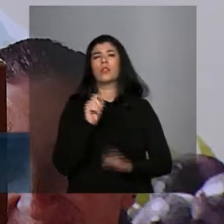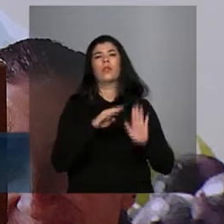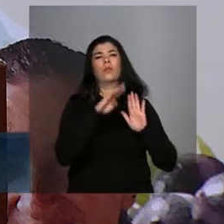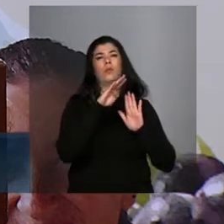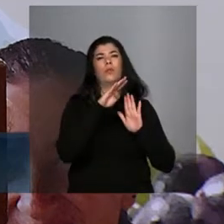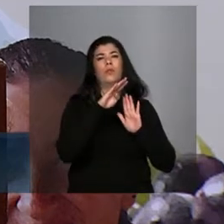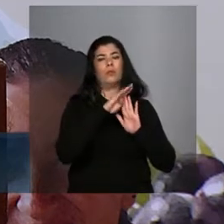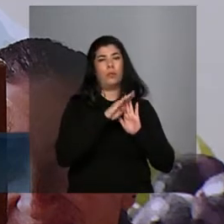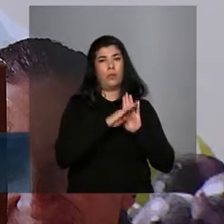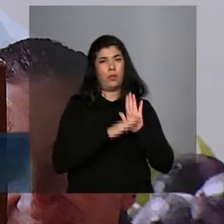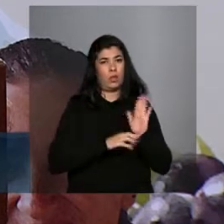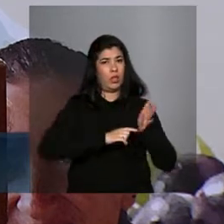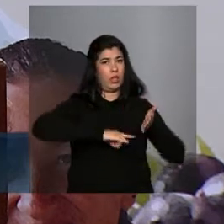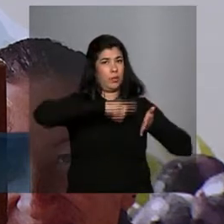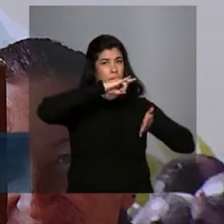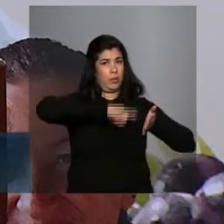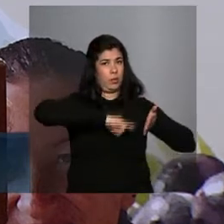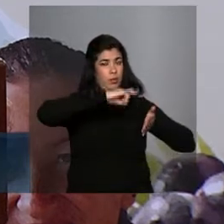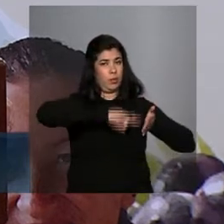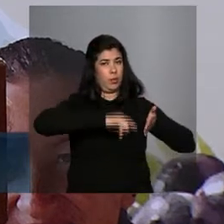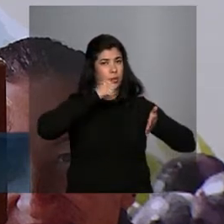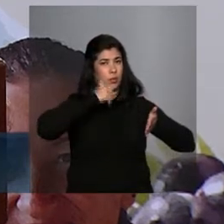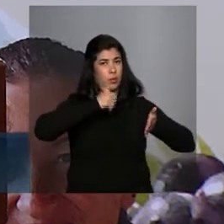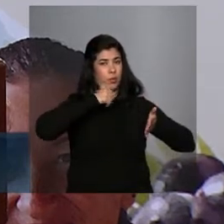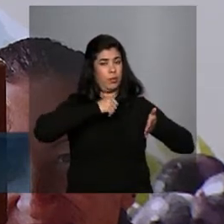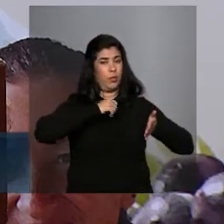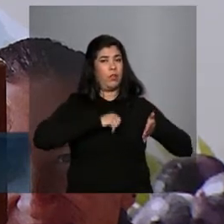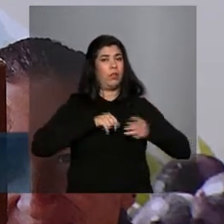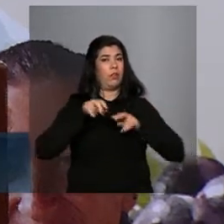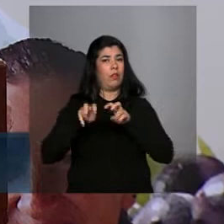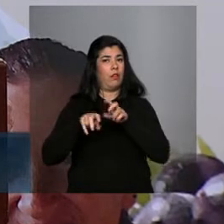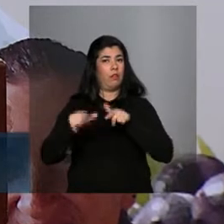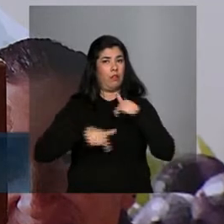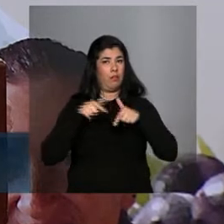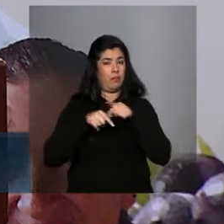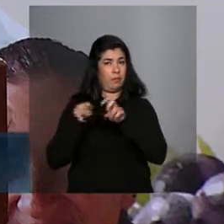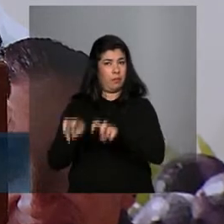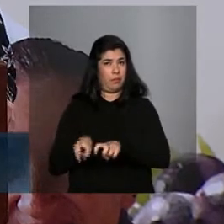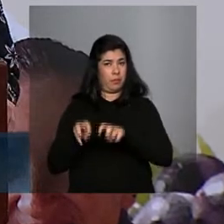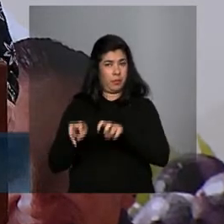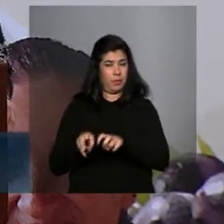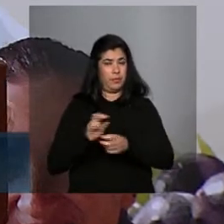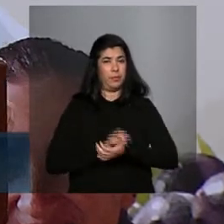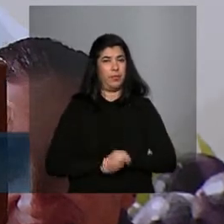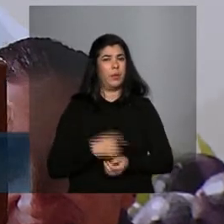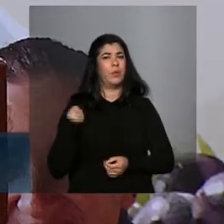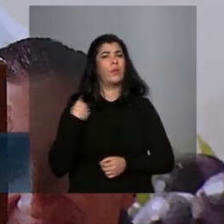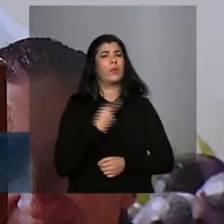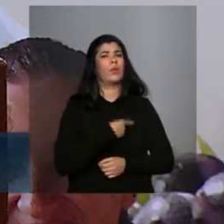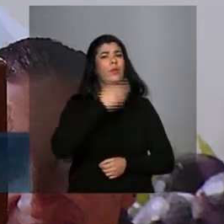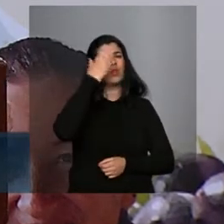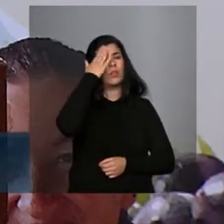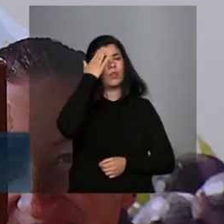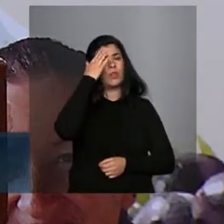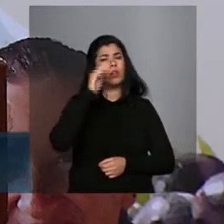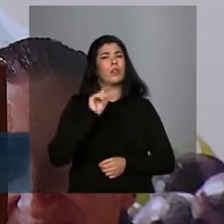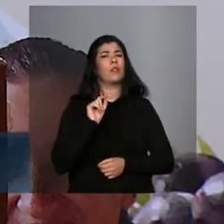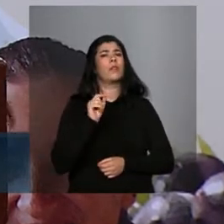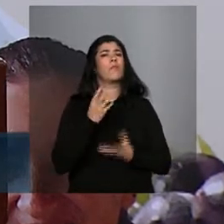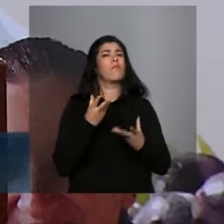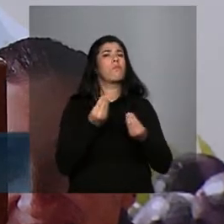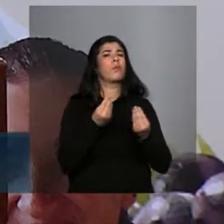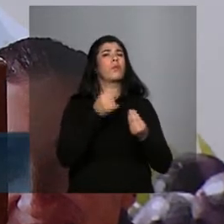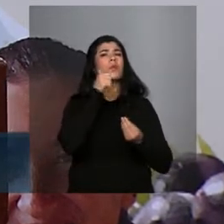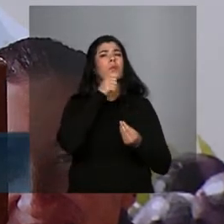de documentação da mulher trabalhadora rural. Nós sabemos que muitas mulheres pelo nosso